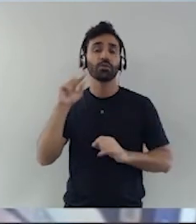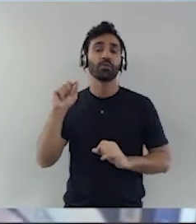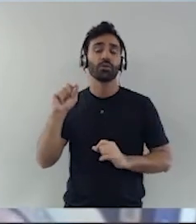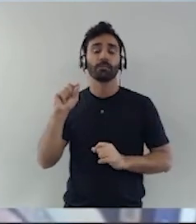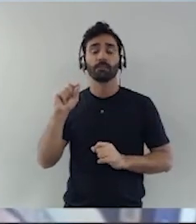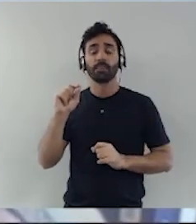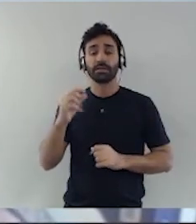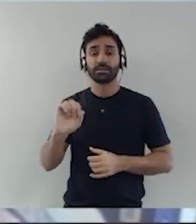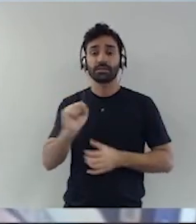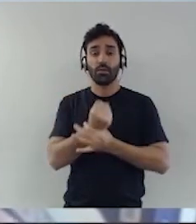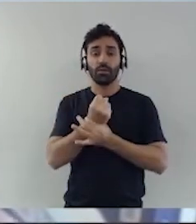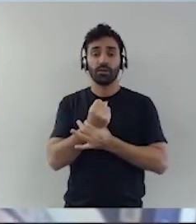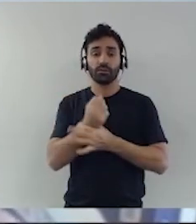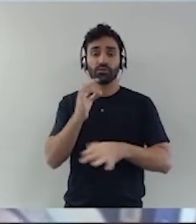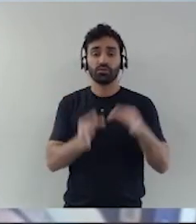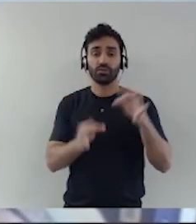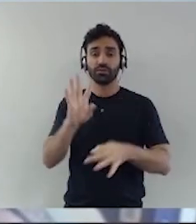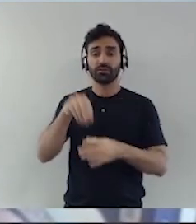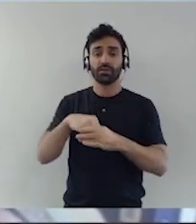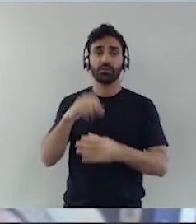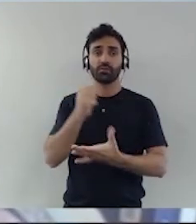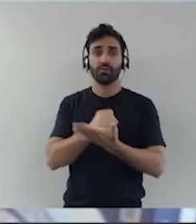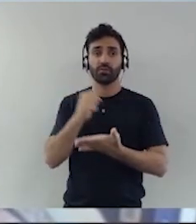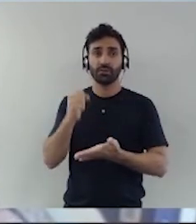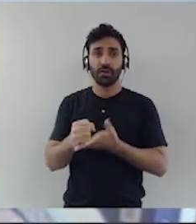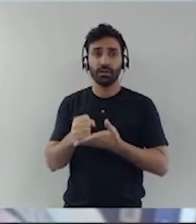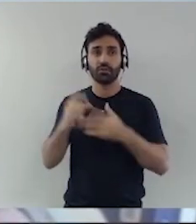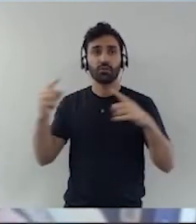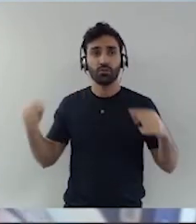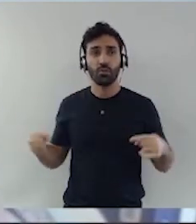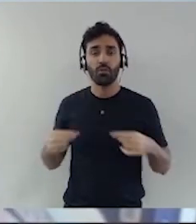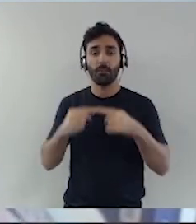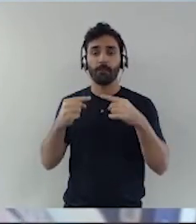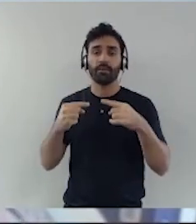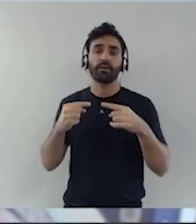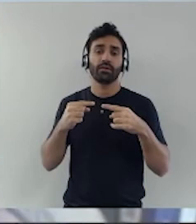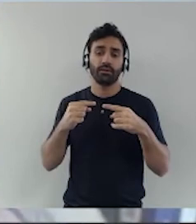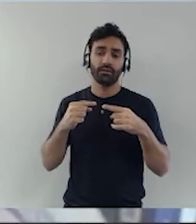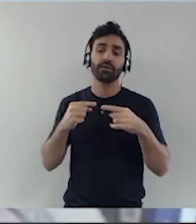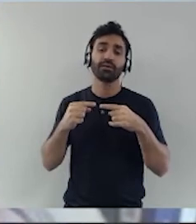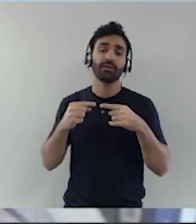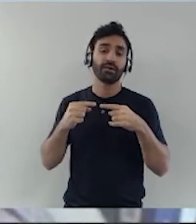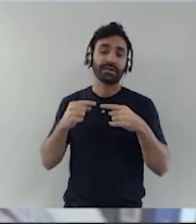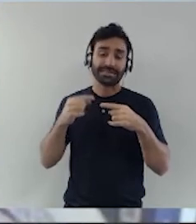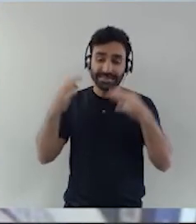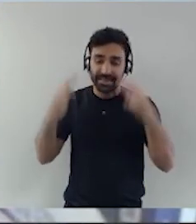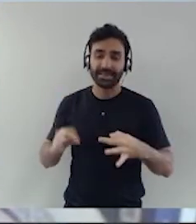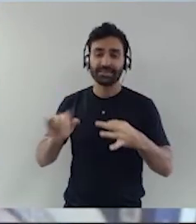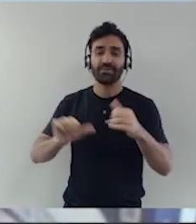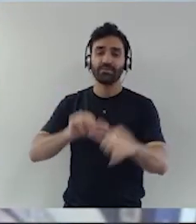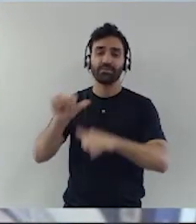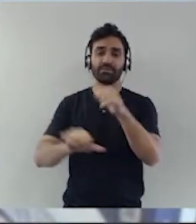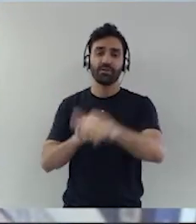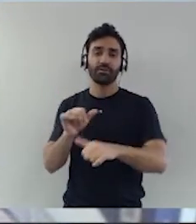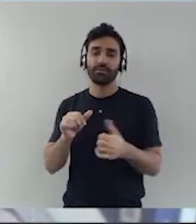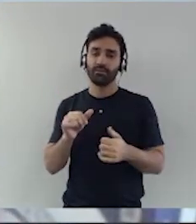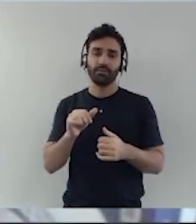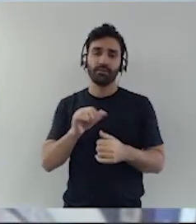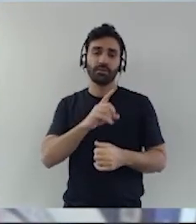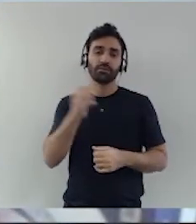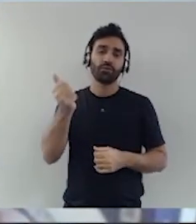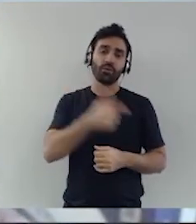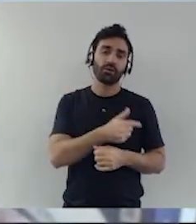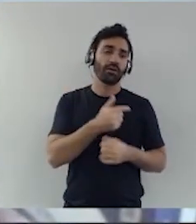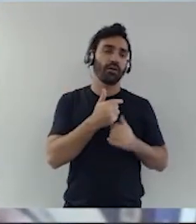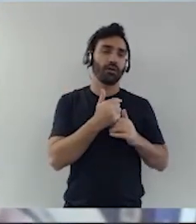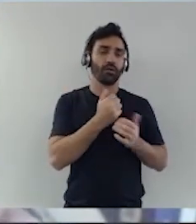jurídica nestes contratos, ela está muito mais na certeza da mutação do que no cumprimento do pacta sunt servanda, que é o